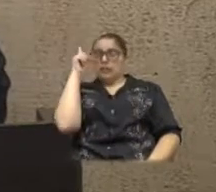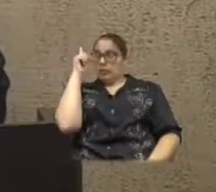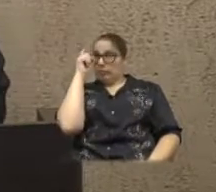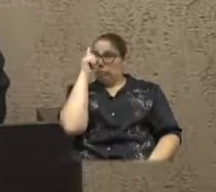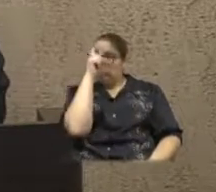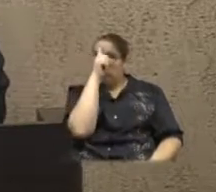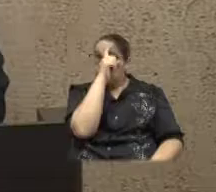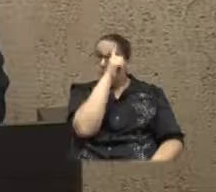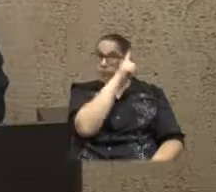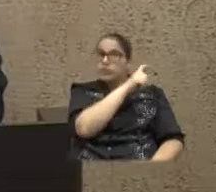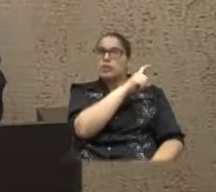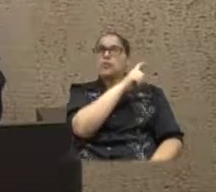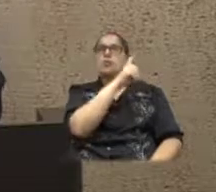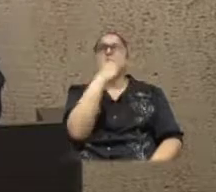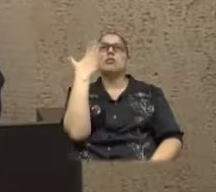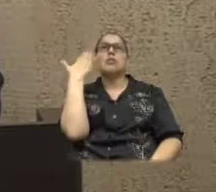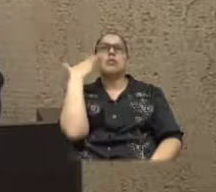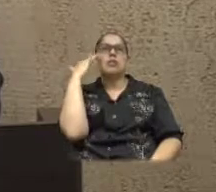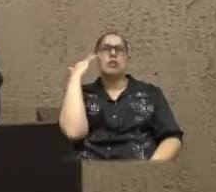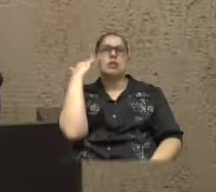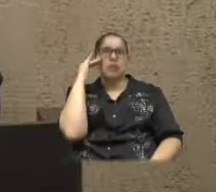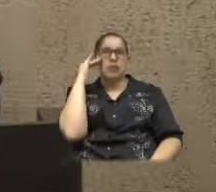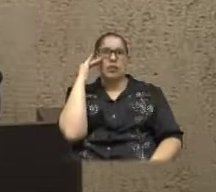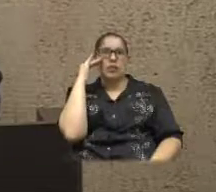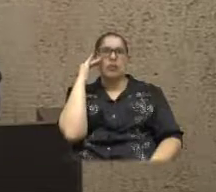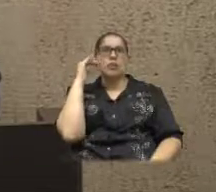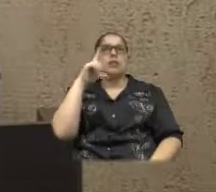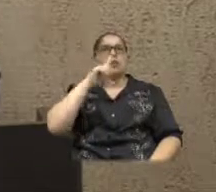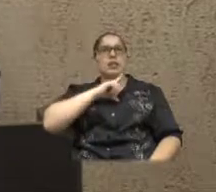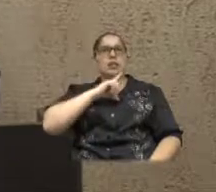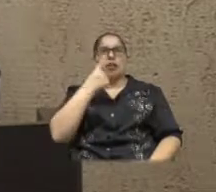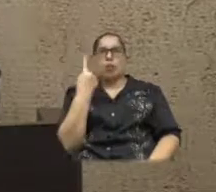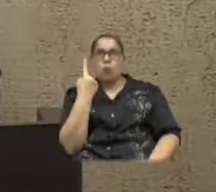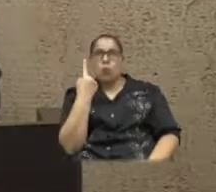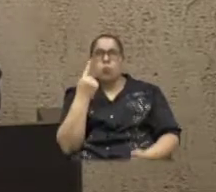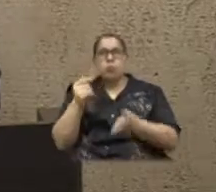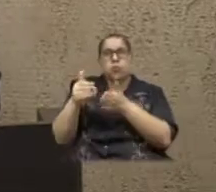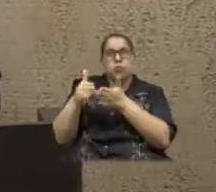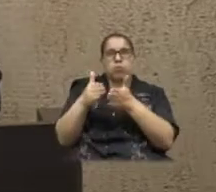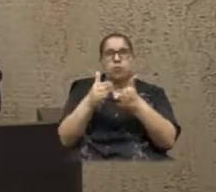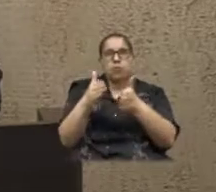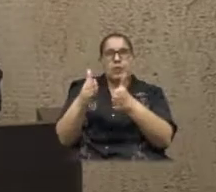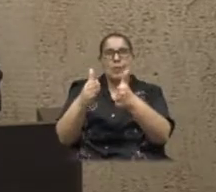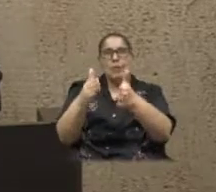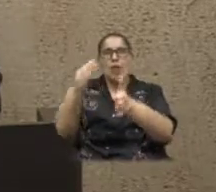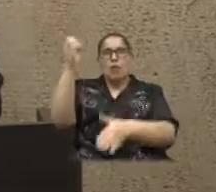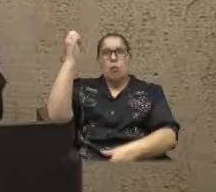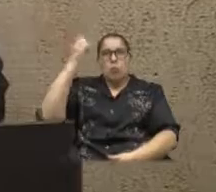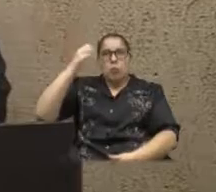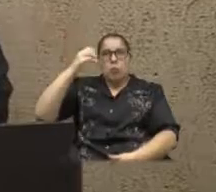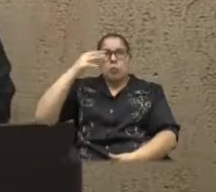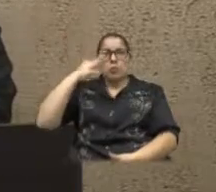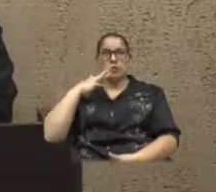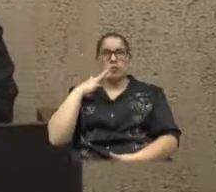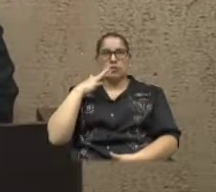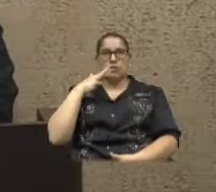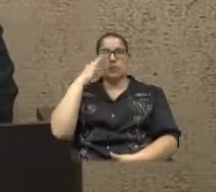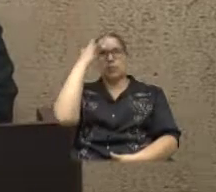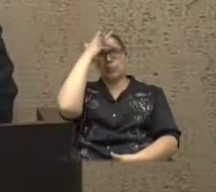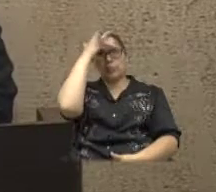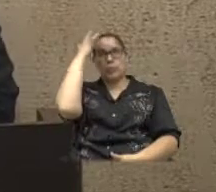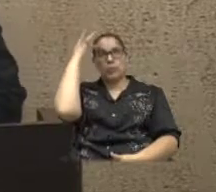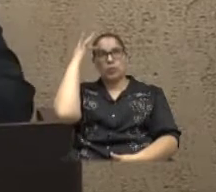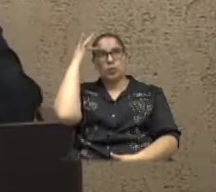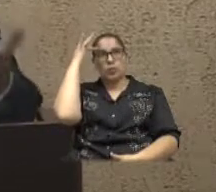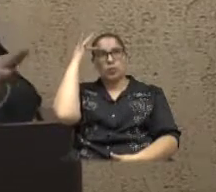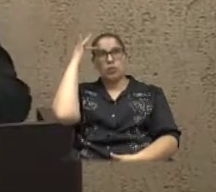da pessoa entender que há um caminho, que há uma luz para aquele que se encontra